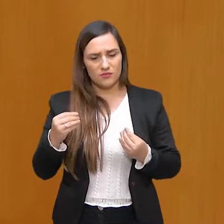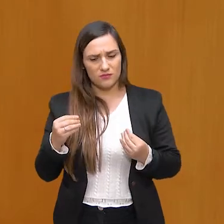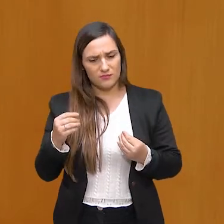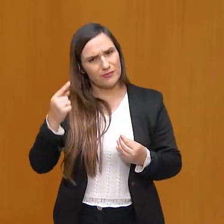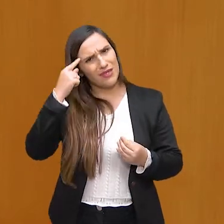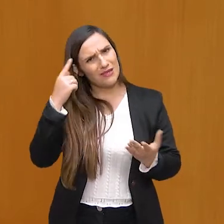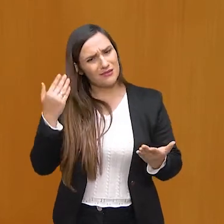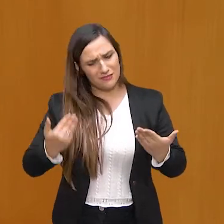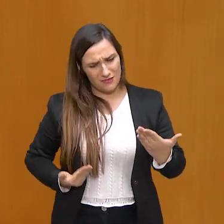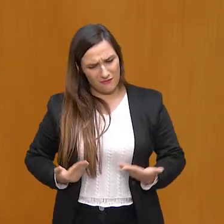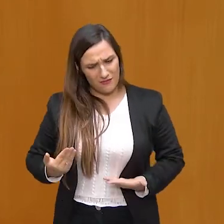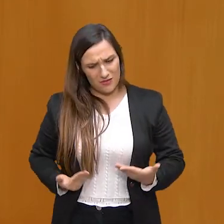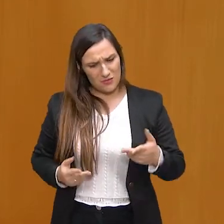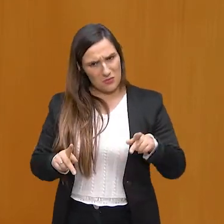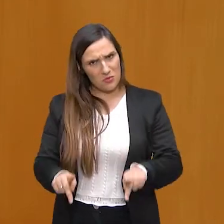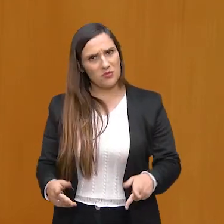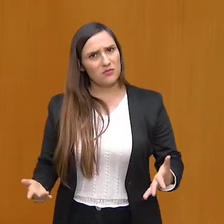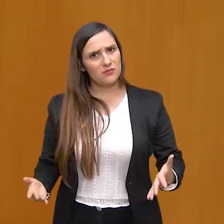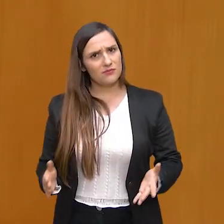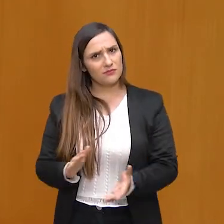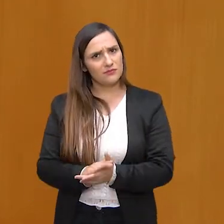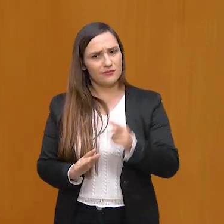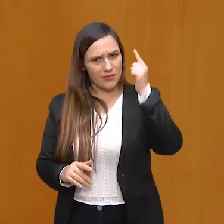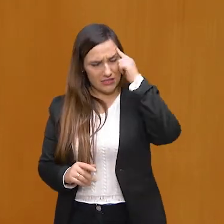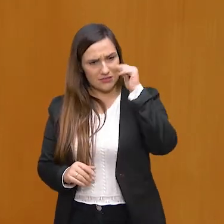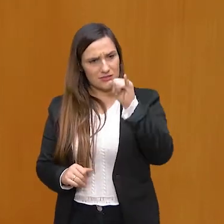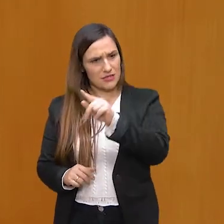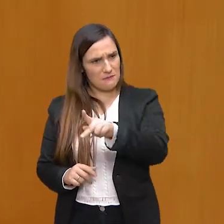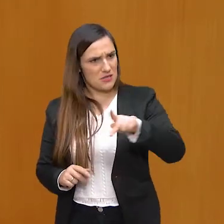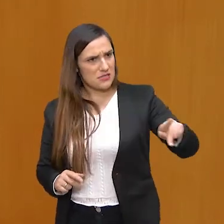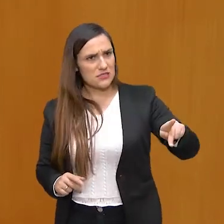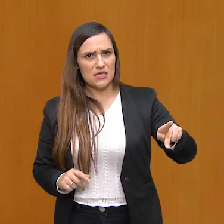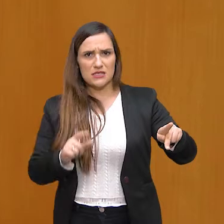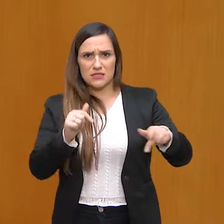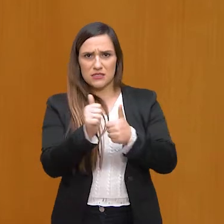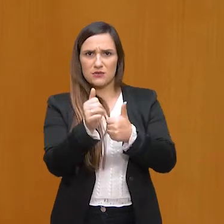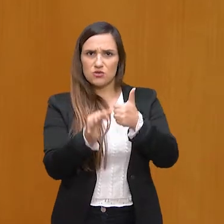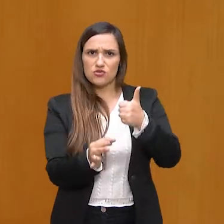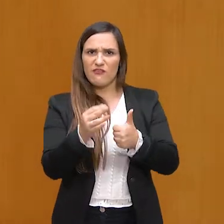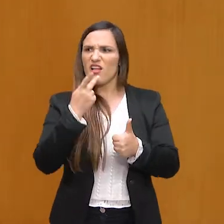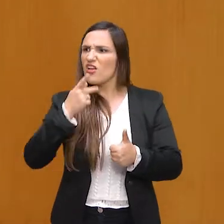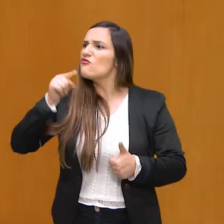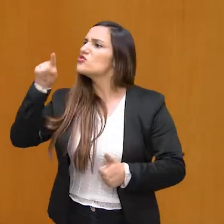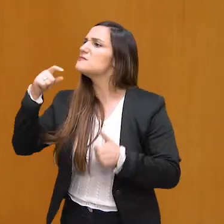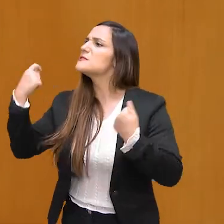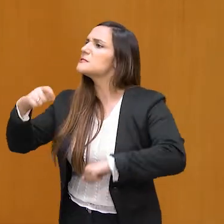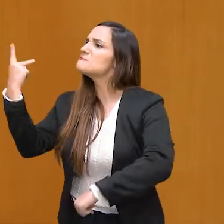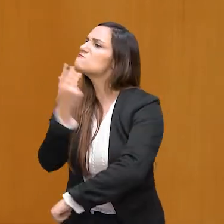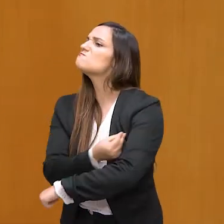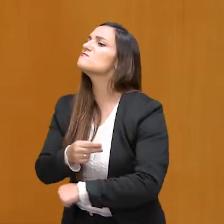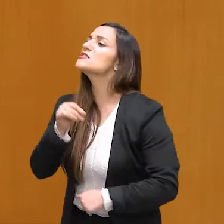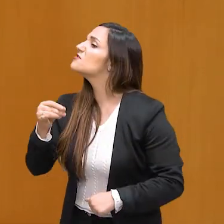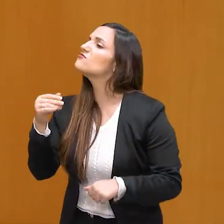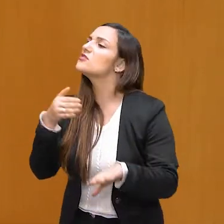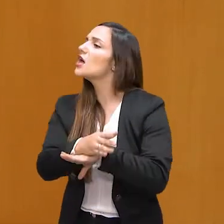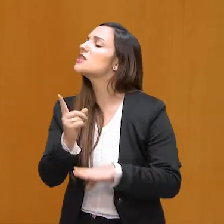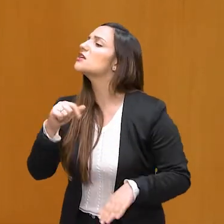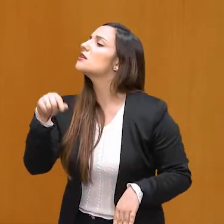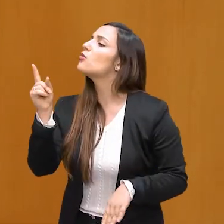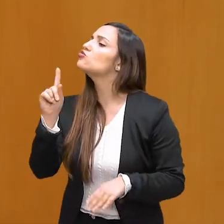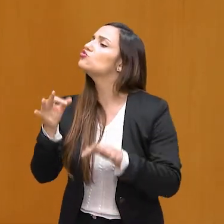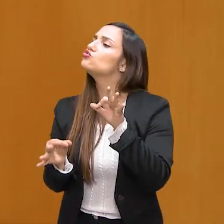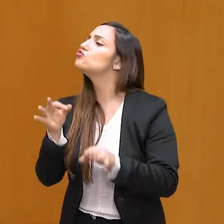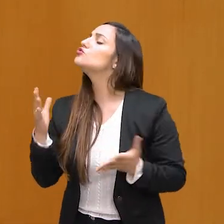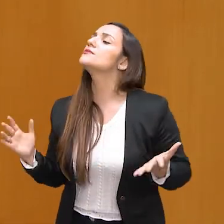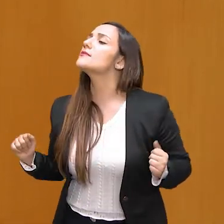público, imagine aqui se o presidente do tribunal resolvesse dizer que todas as pessoas que entrassem aqui teriam que estar vacinadas